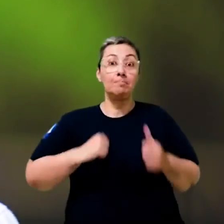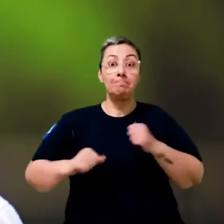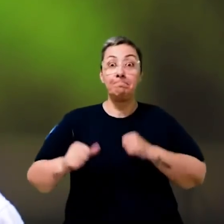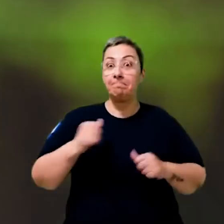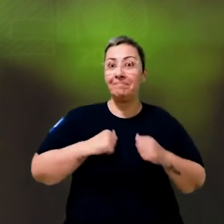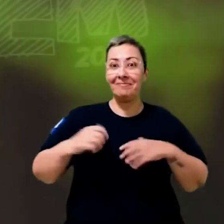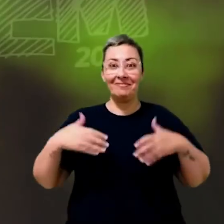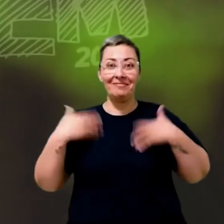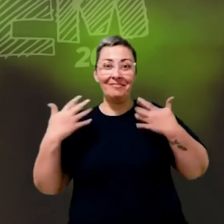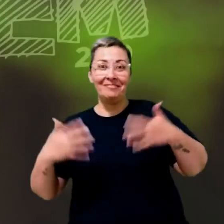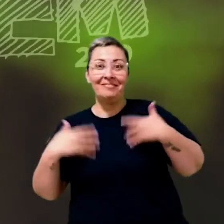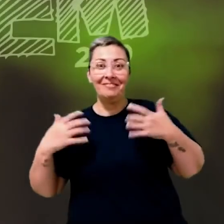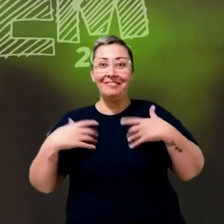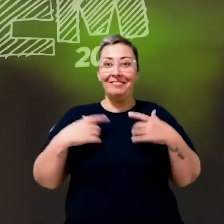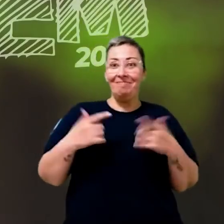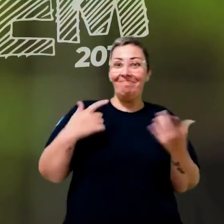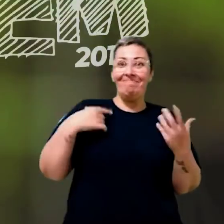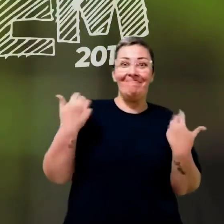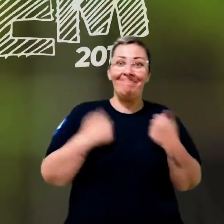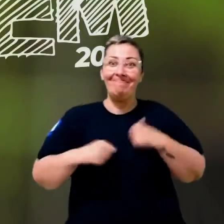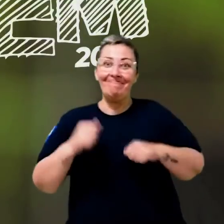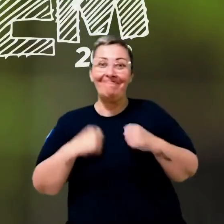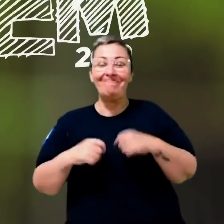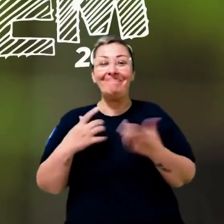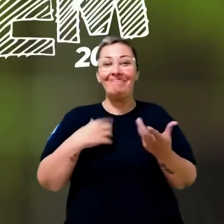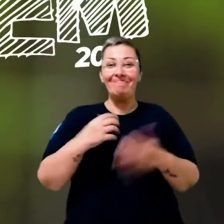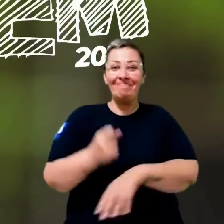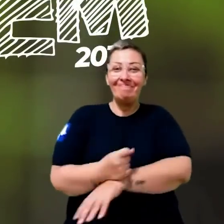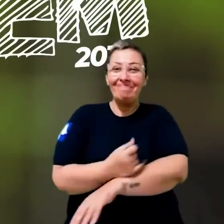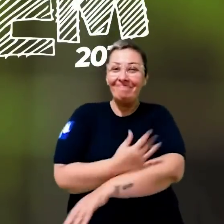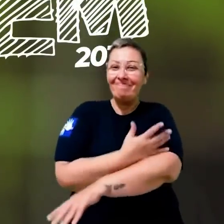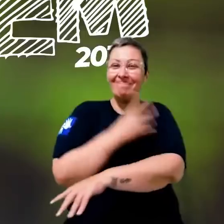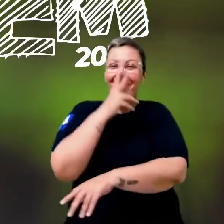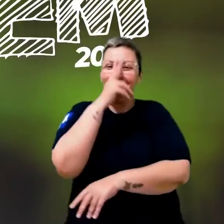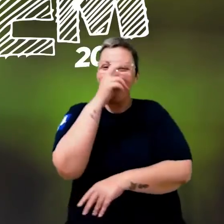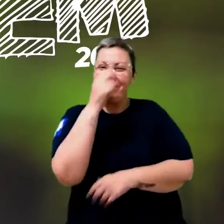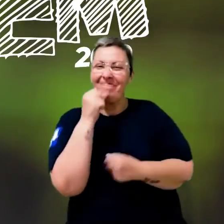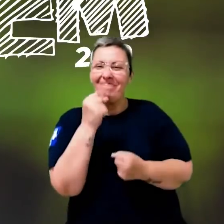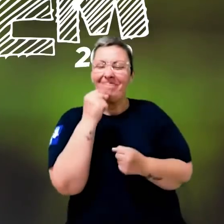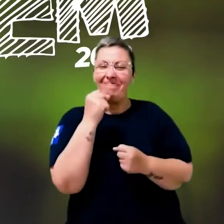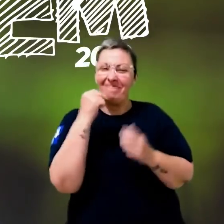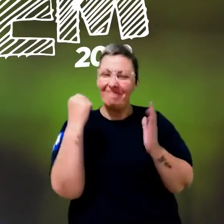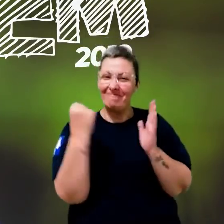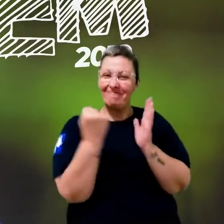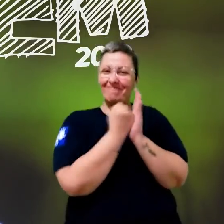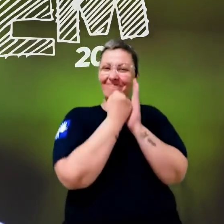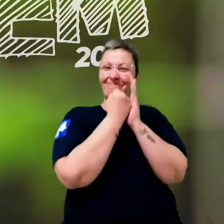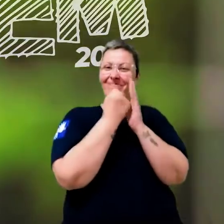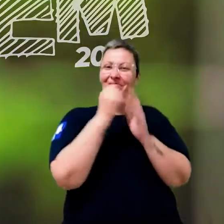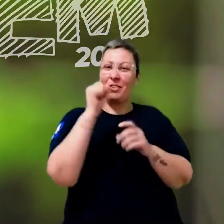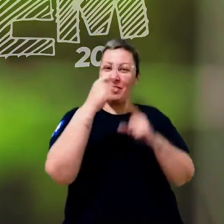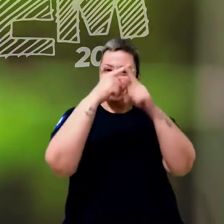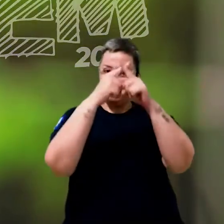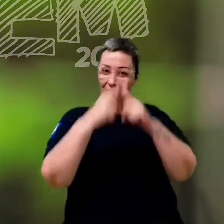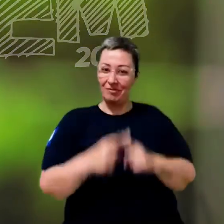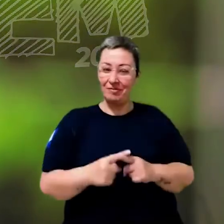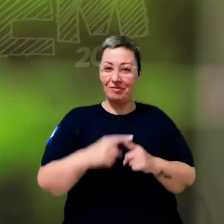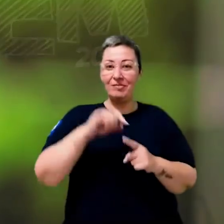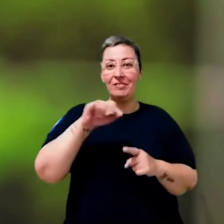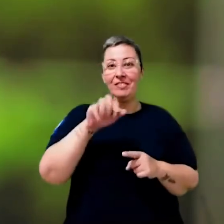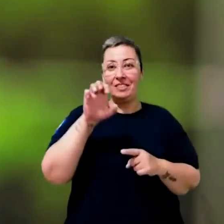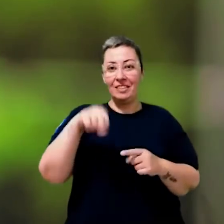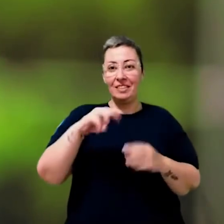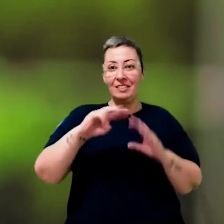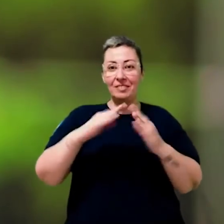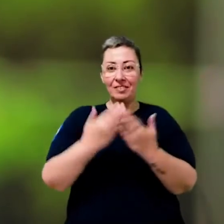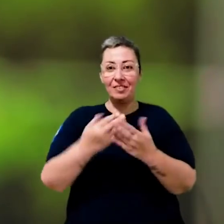Ansiedade, alegria, entusiasmo e emoção. Sentimentos intensos que marcam a 8ª edição dos Jogos Escolares Municipais.